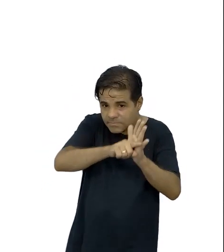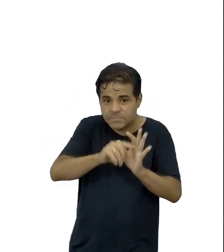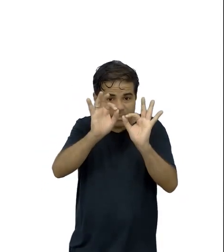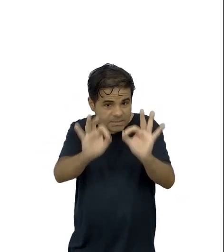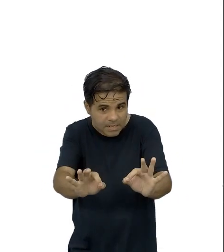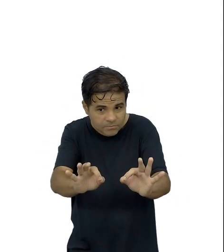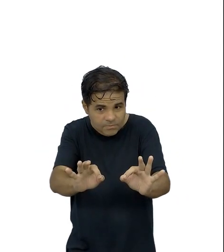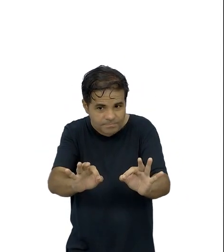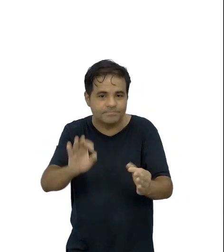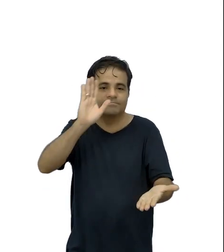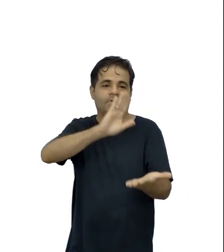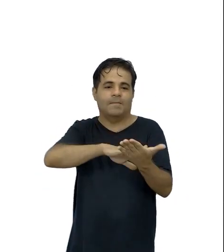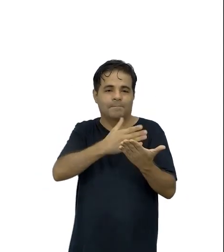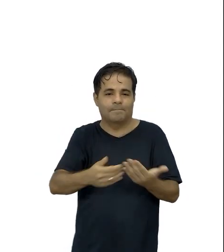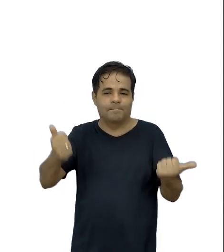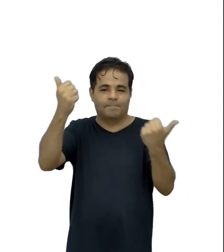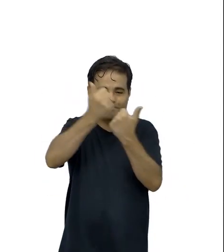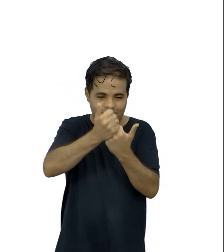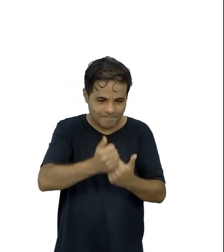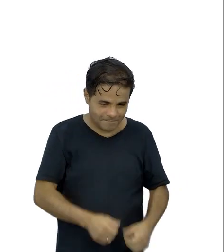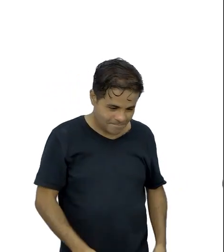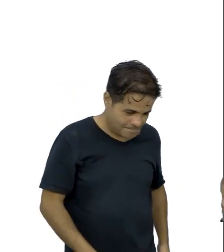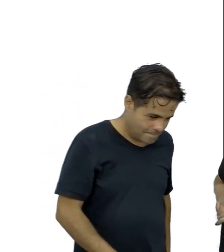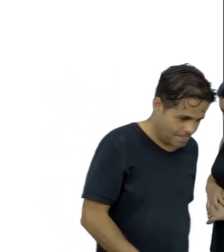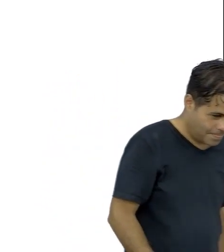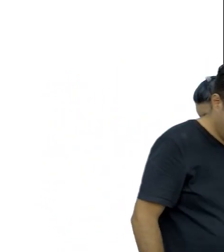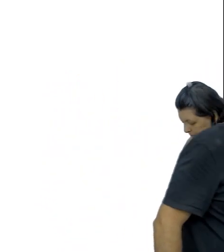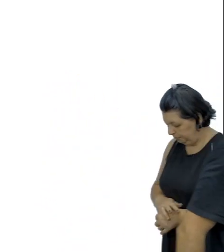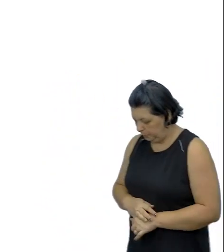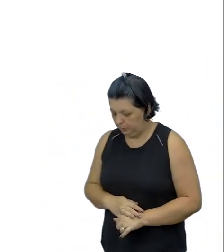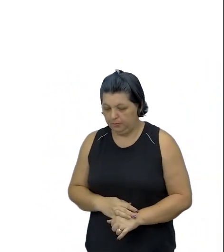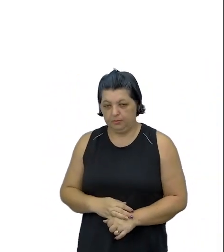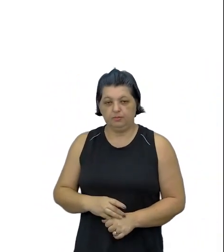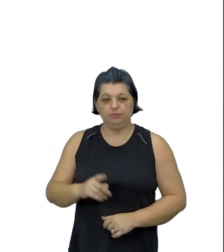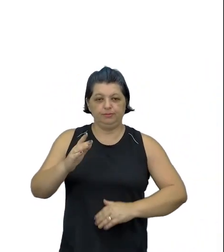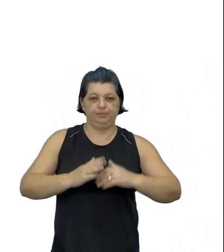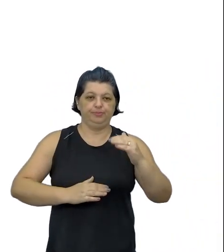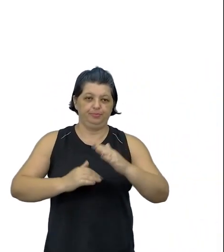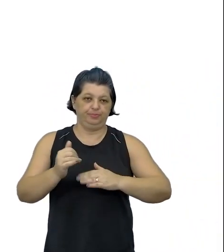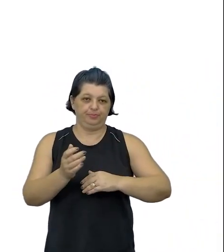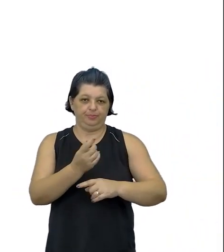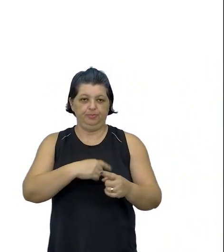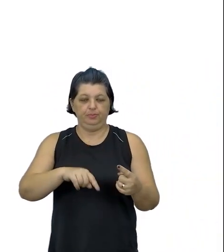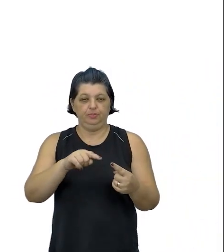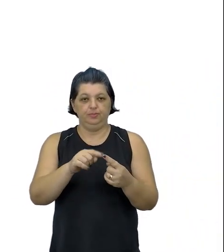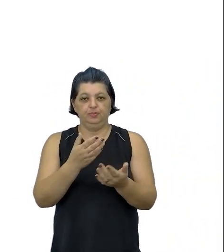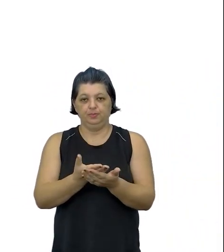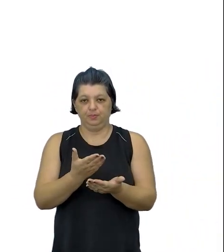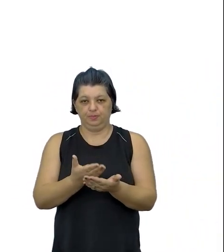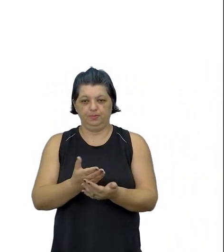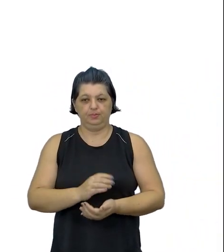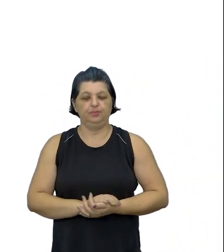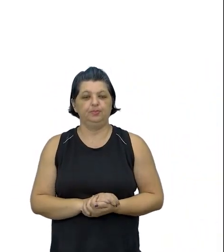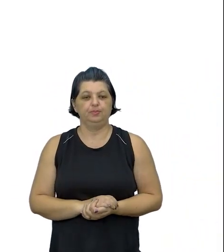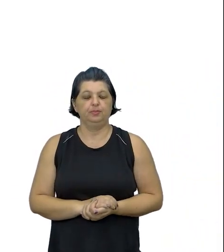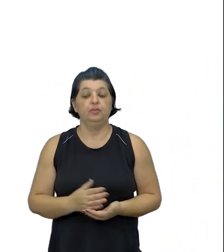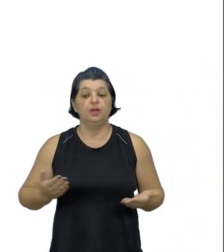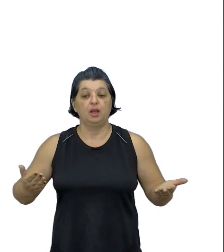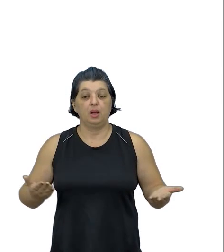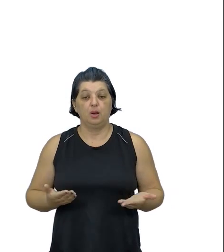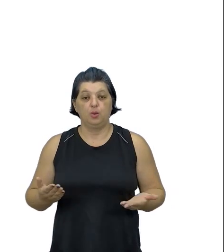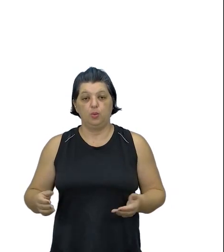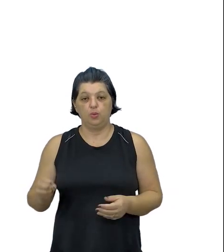certo, gente? Então, os objetivos e habilidades da aula. Então, nesse